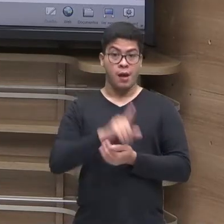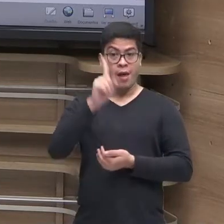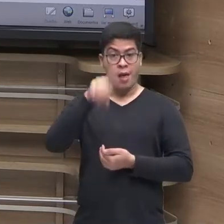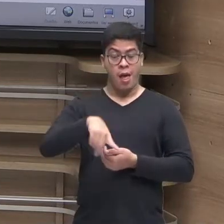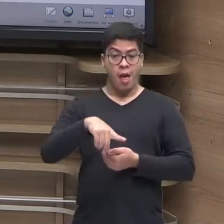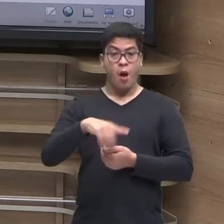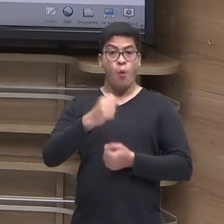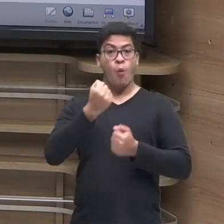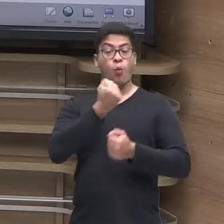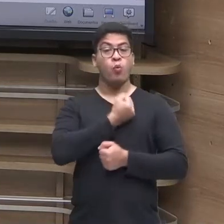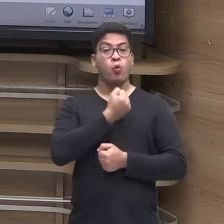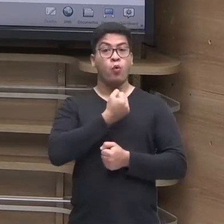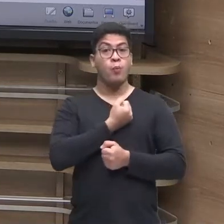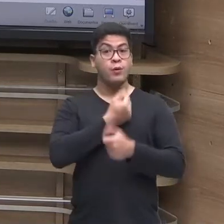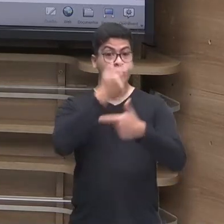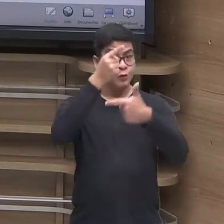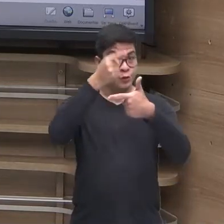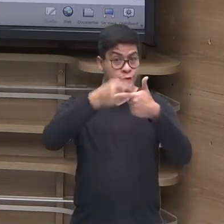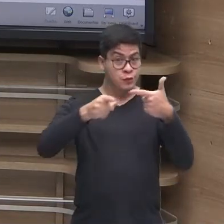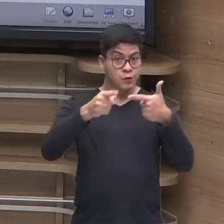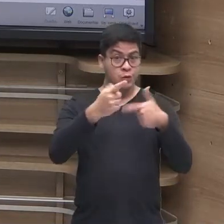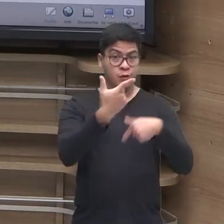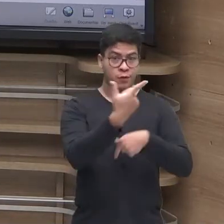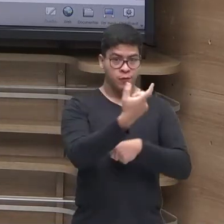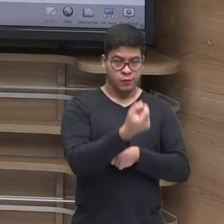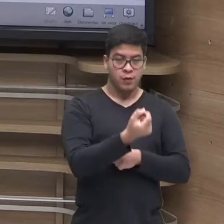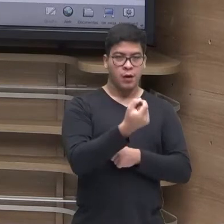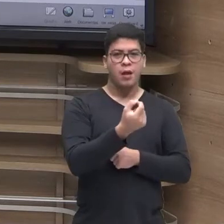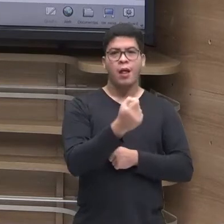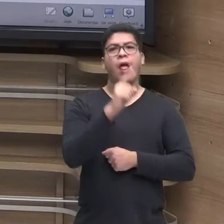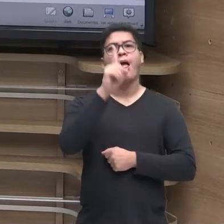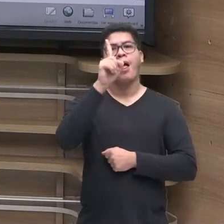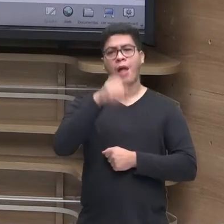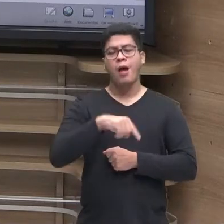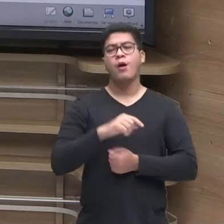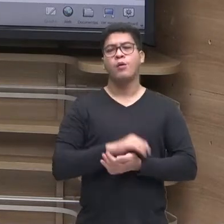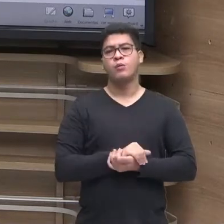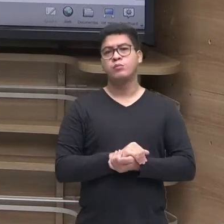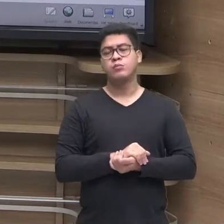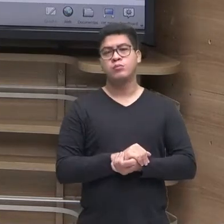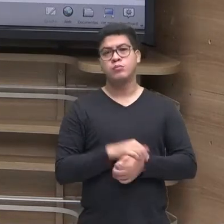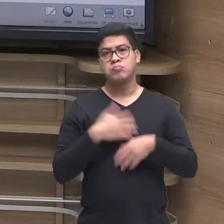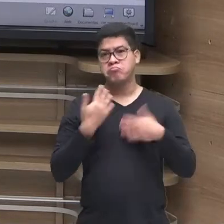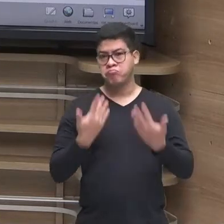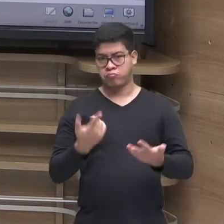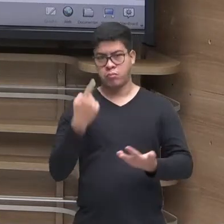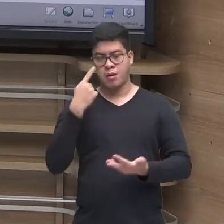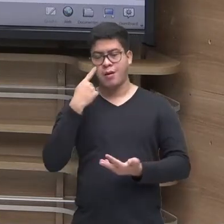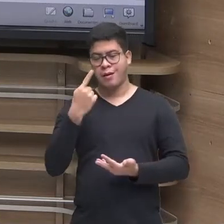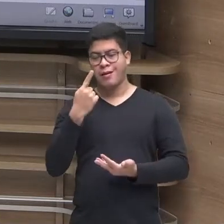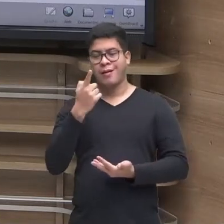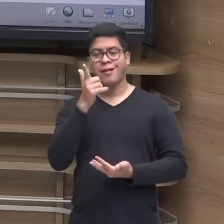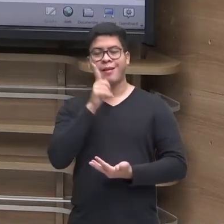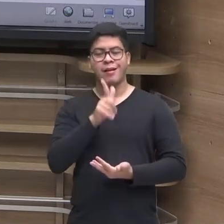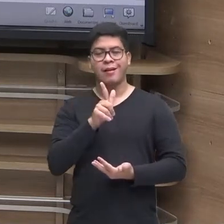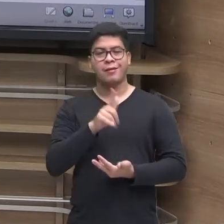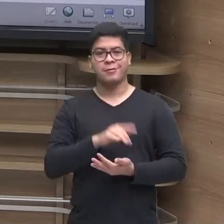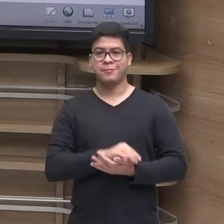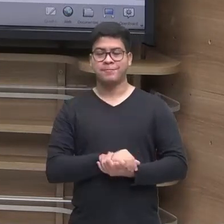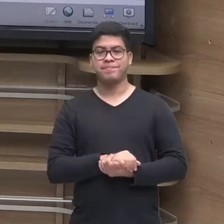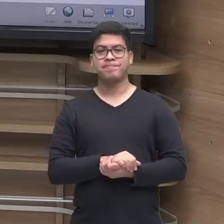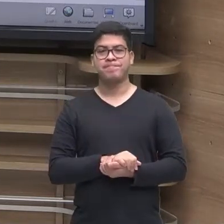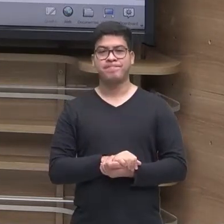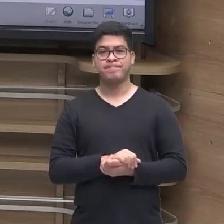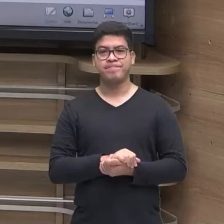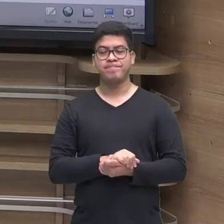são os divisores do número 20. São todos os divisores que o número 20 tem. Tá bom? É uma maneira prática de